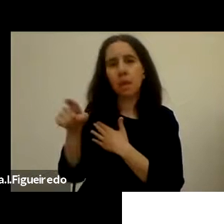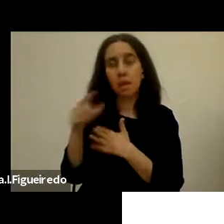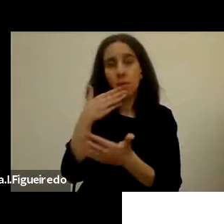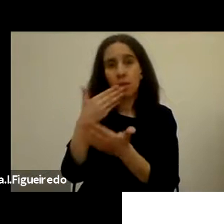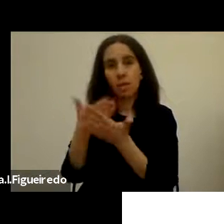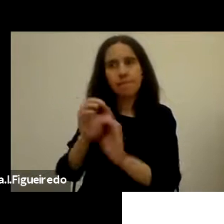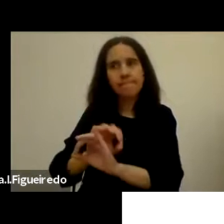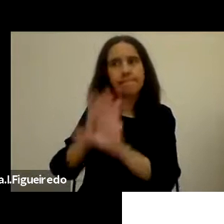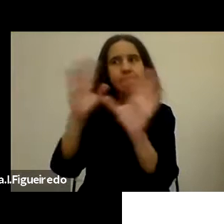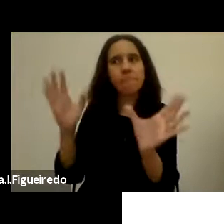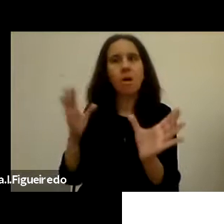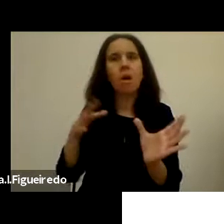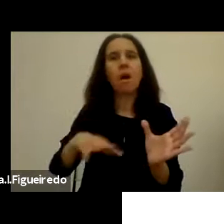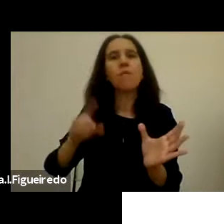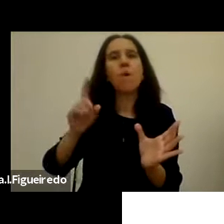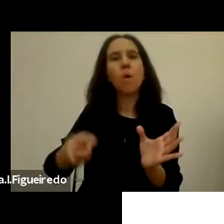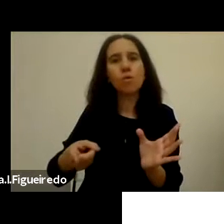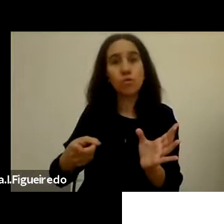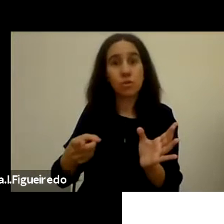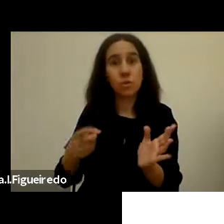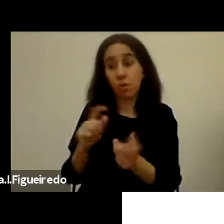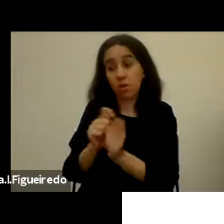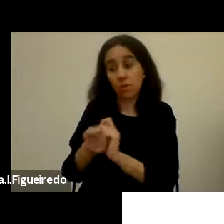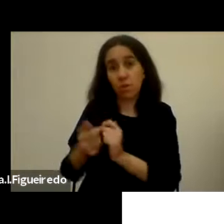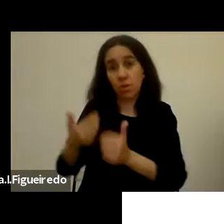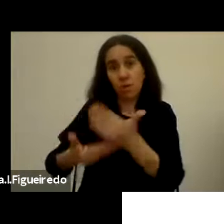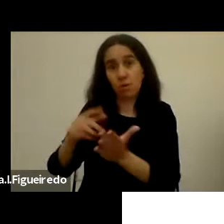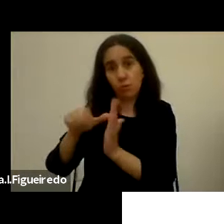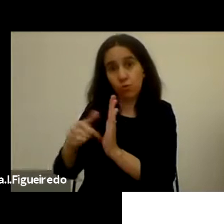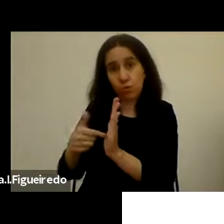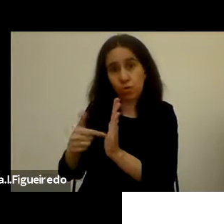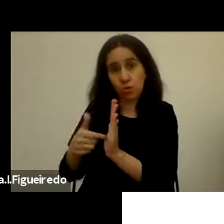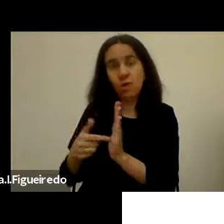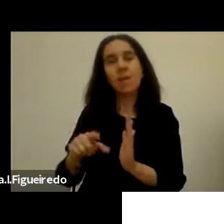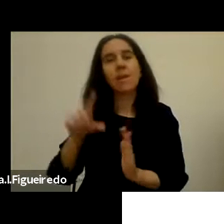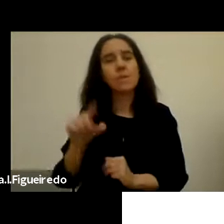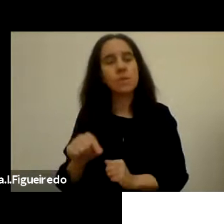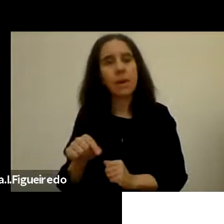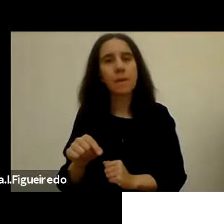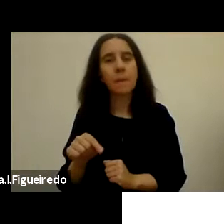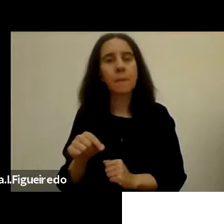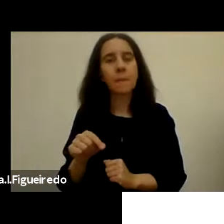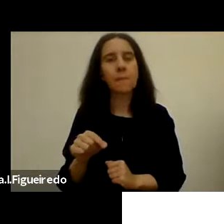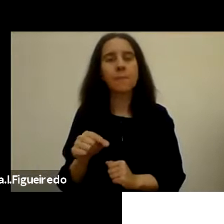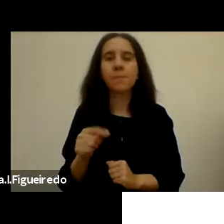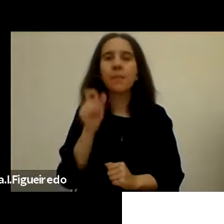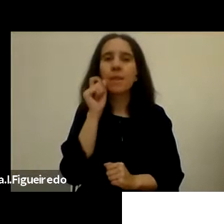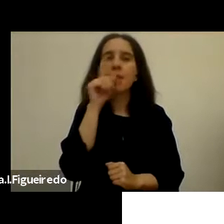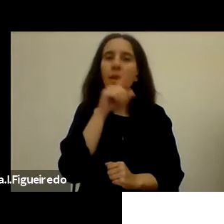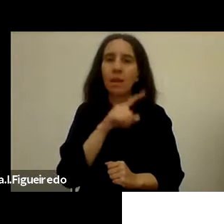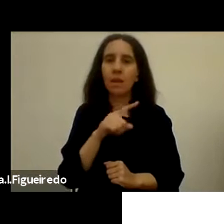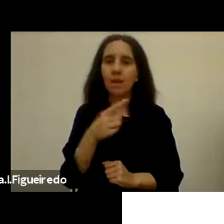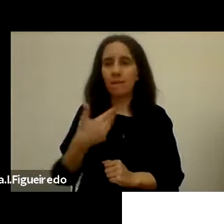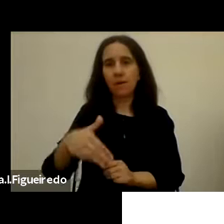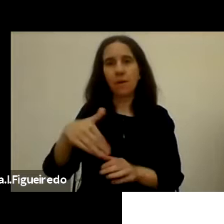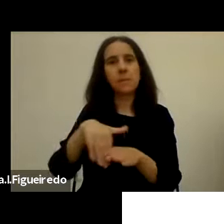que é que se pretende com a transformação que está a ser incutida pelo projeto, mas também quem é que irá participar